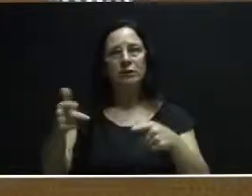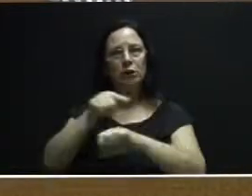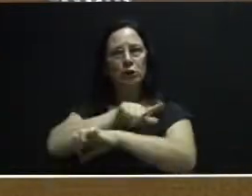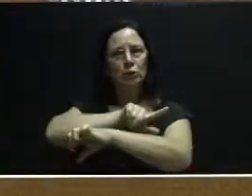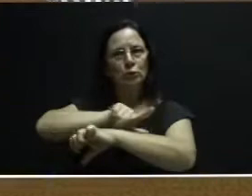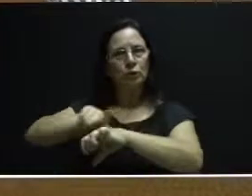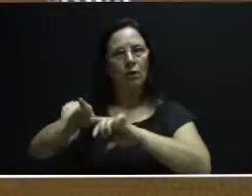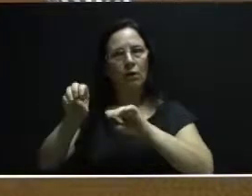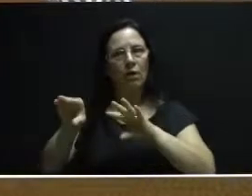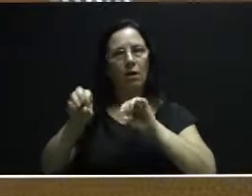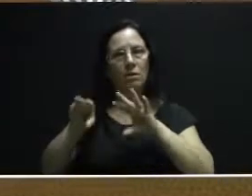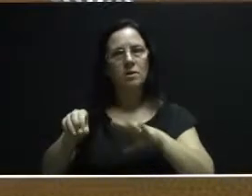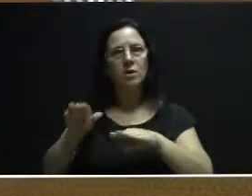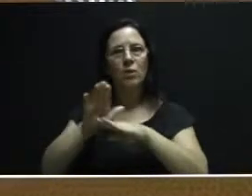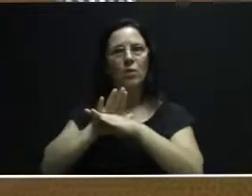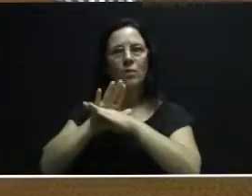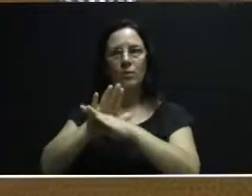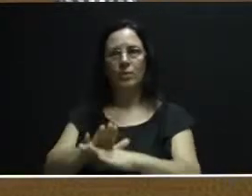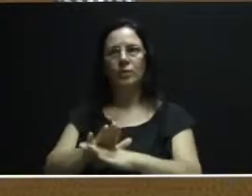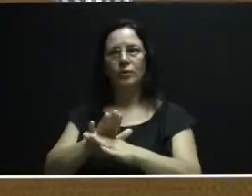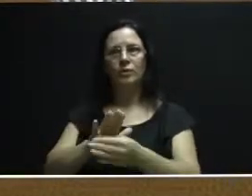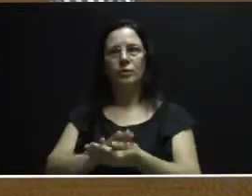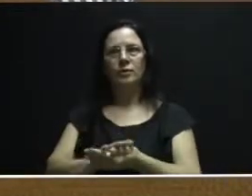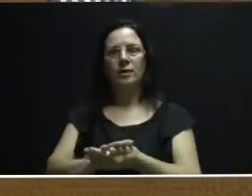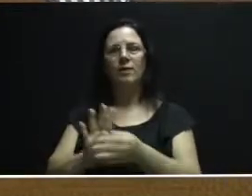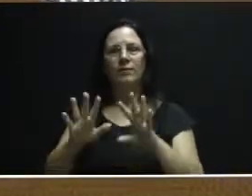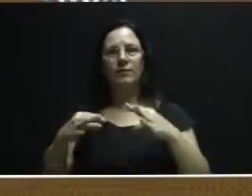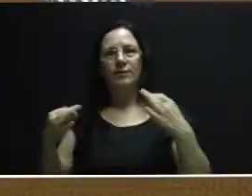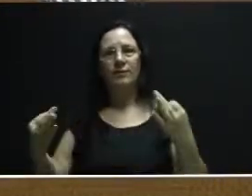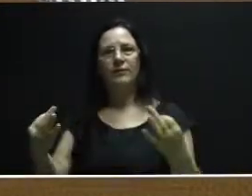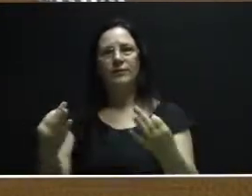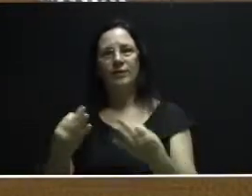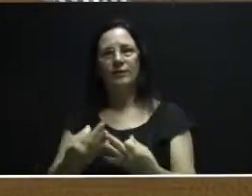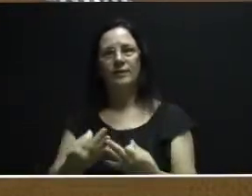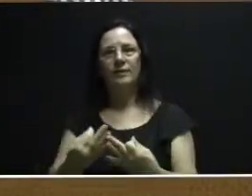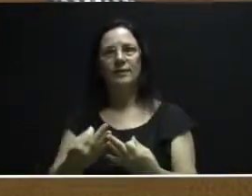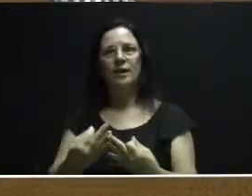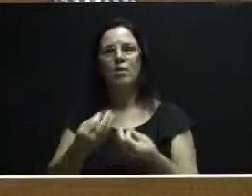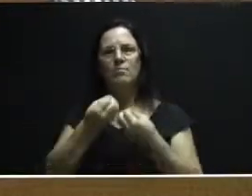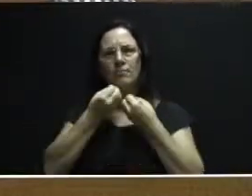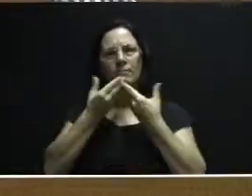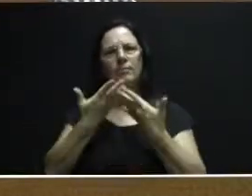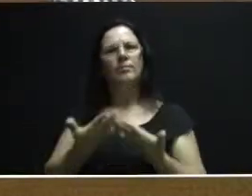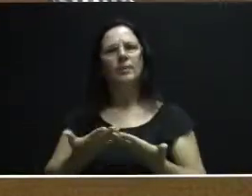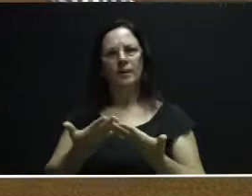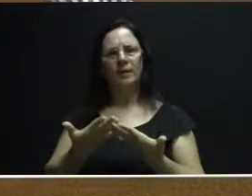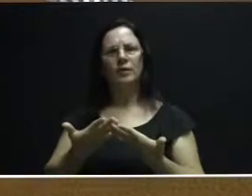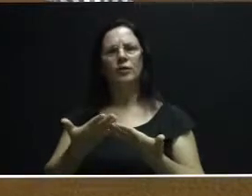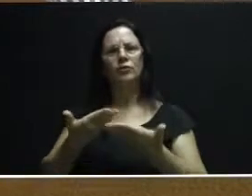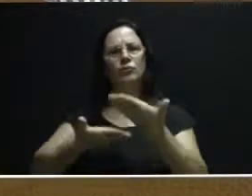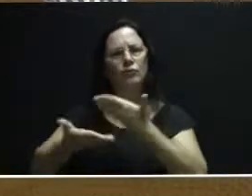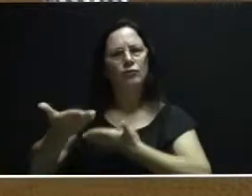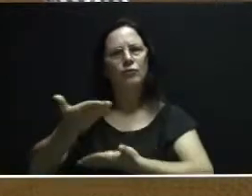educação, a gente ajudava com a família para poder dar um bem-estar. Então, eu acho que a minha